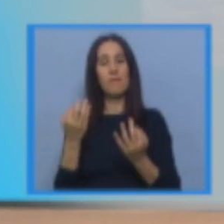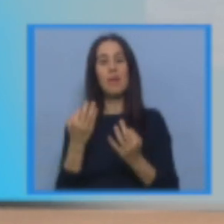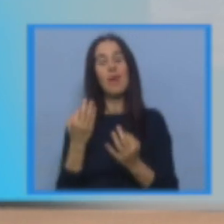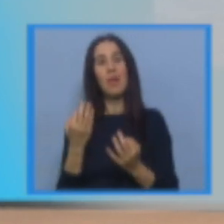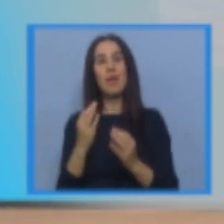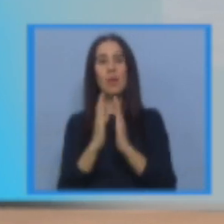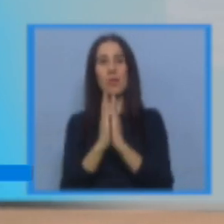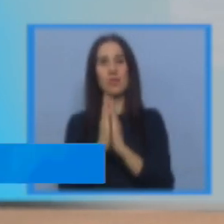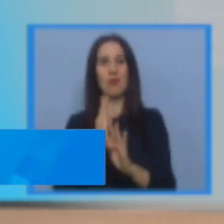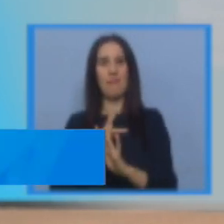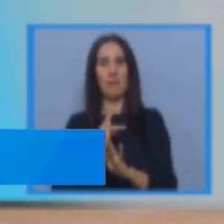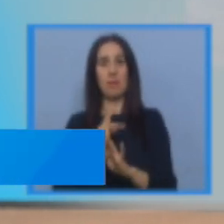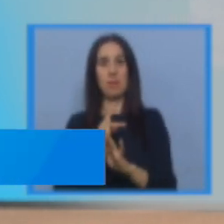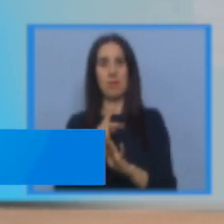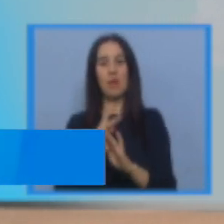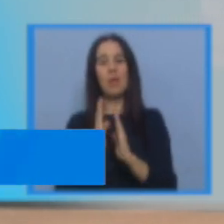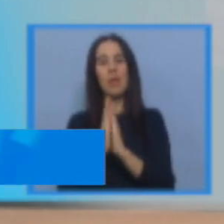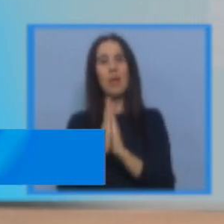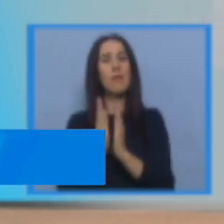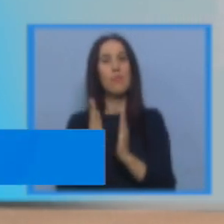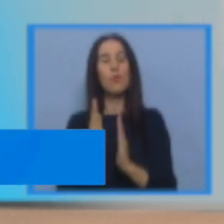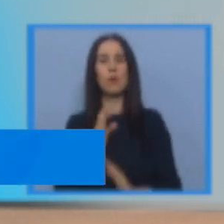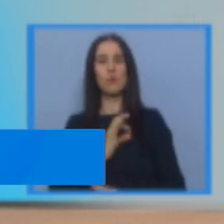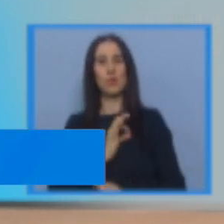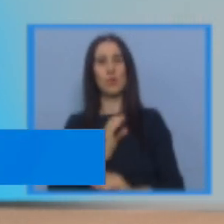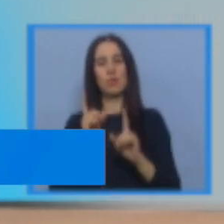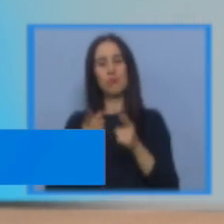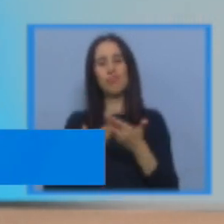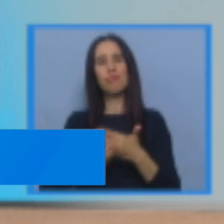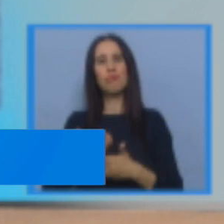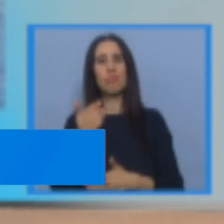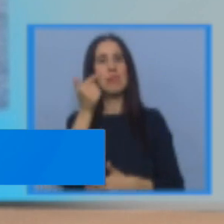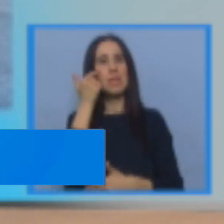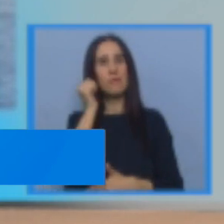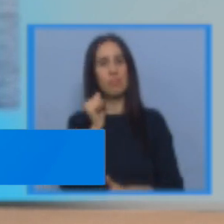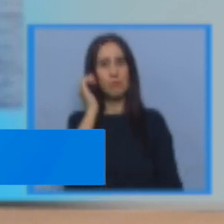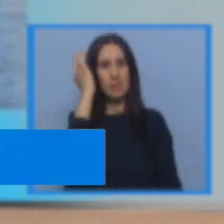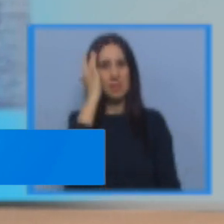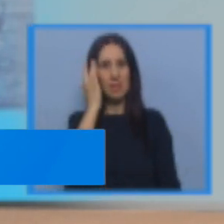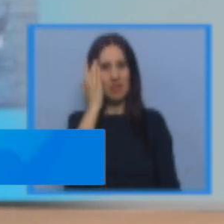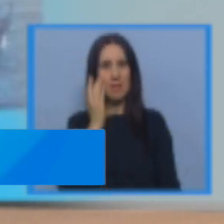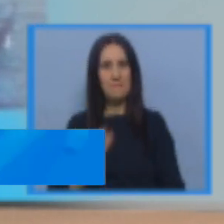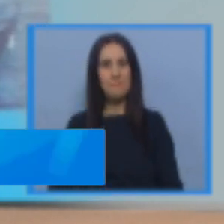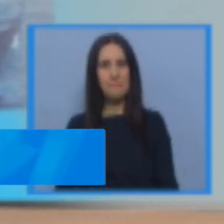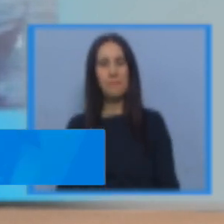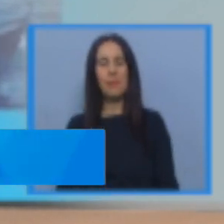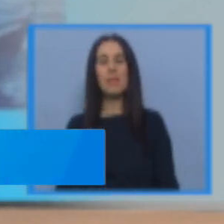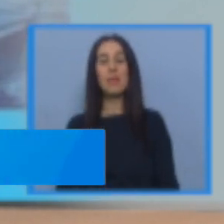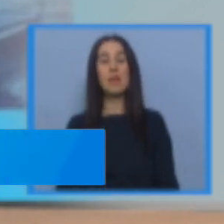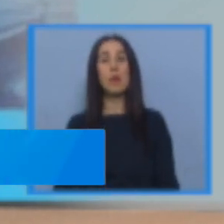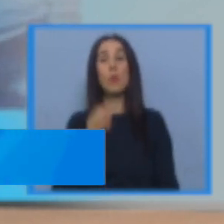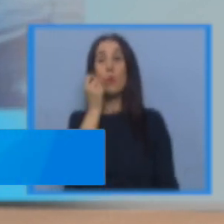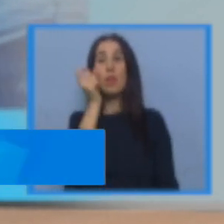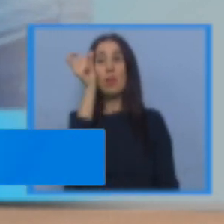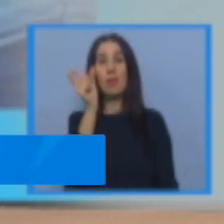da Eucaristia. E a Eucaristia foi instituída pelo Senhor na Quinta-feira Santa, quando